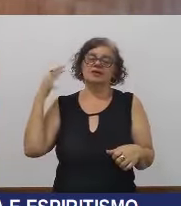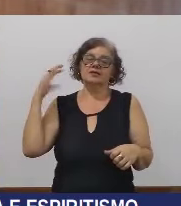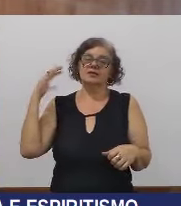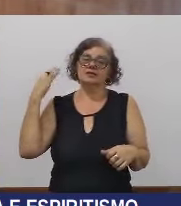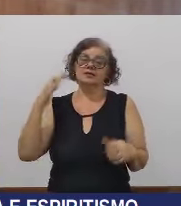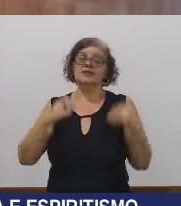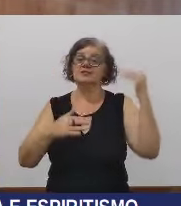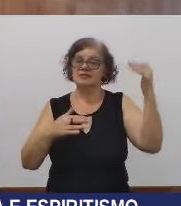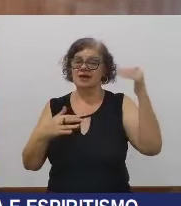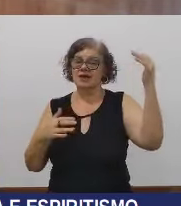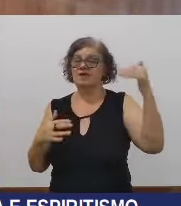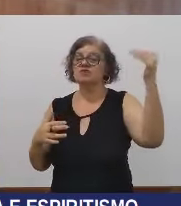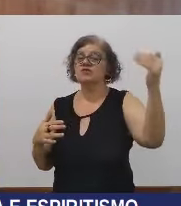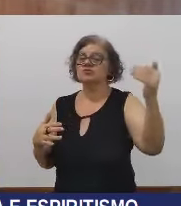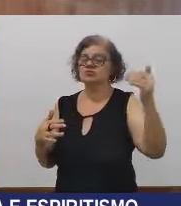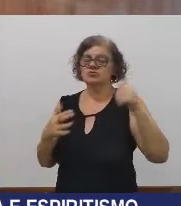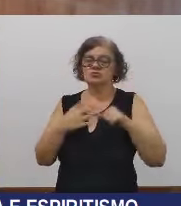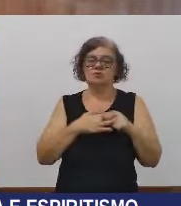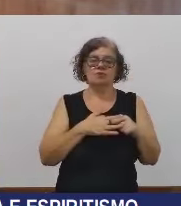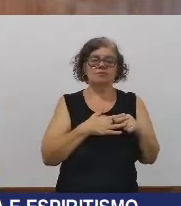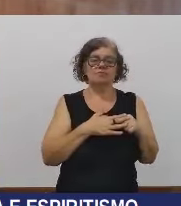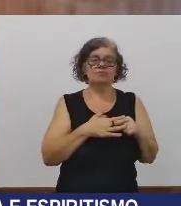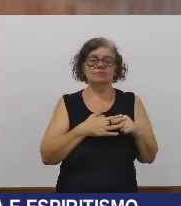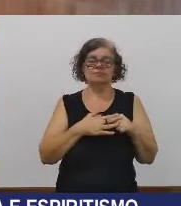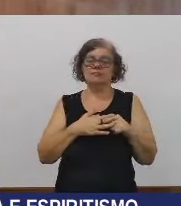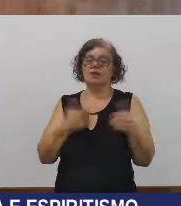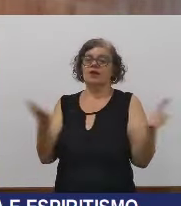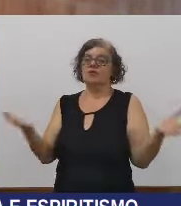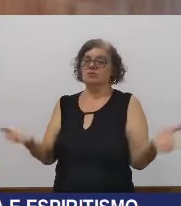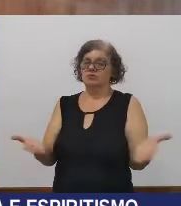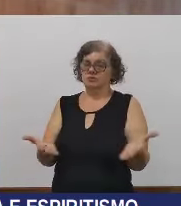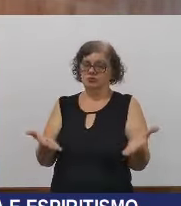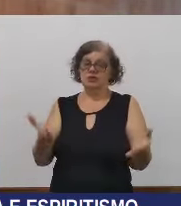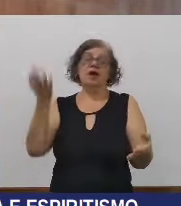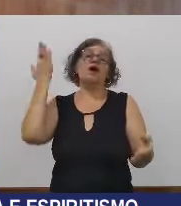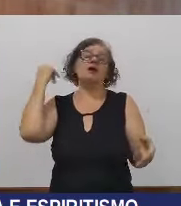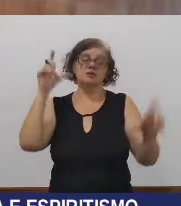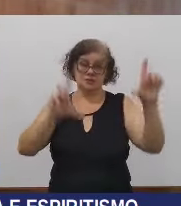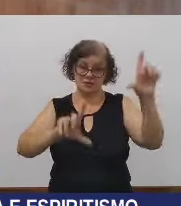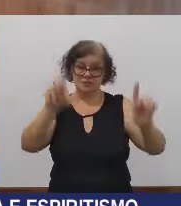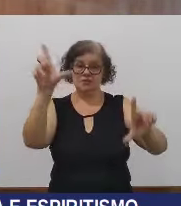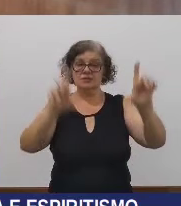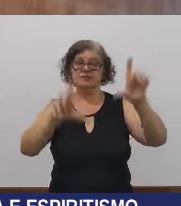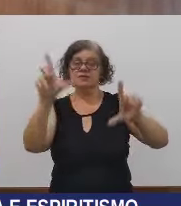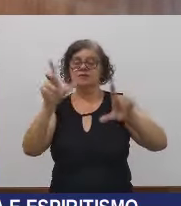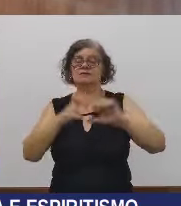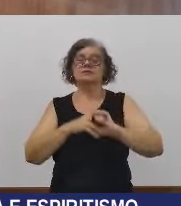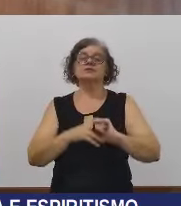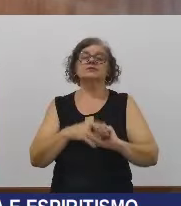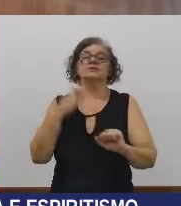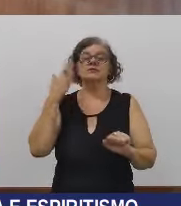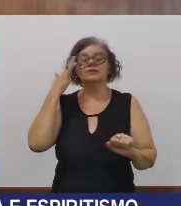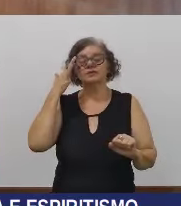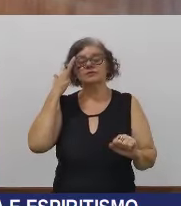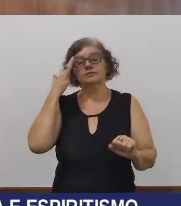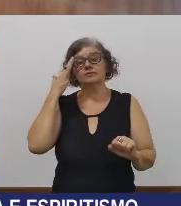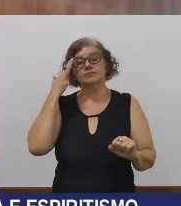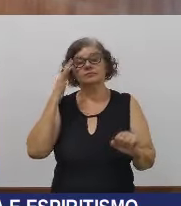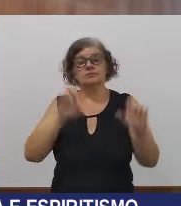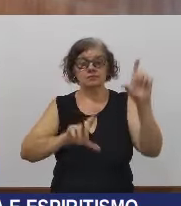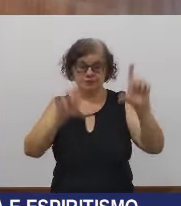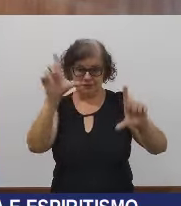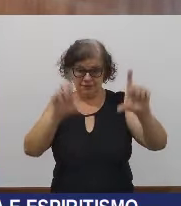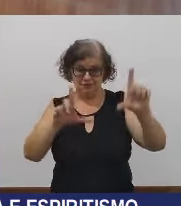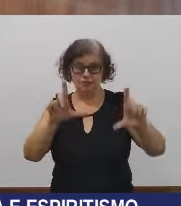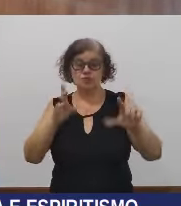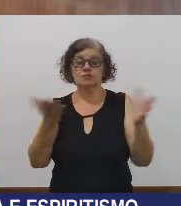A ciência avançou. Hoje nós temos lá, antigamente, lembra que as televisões, lembro dos livros disso, né? Que eu lembro dessa